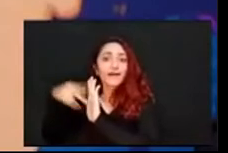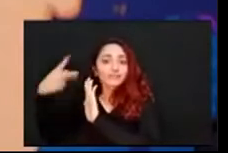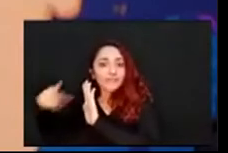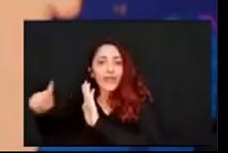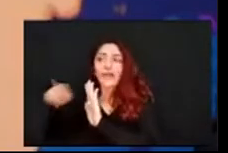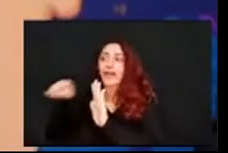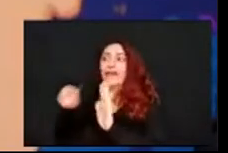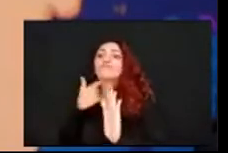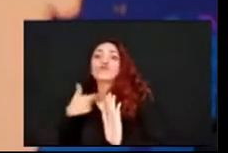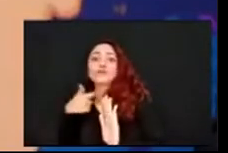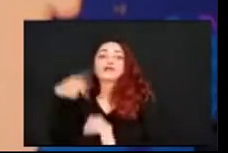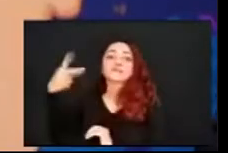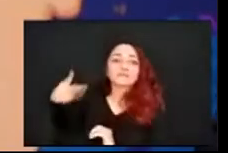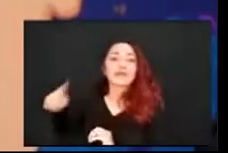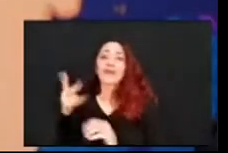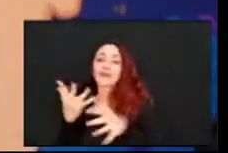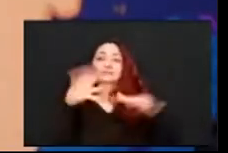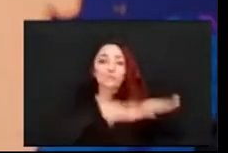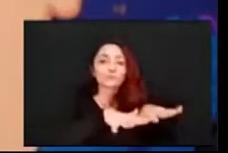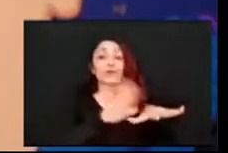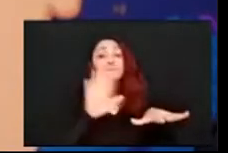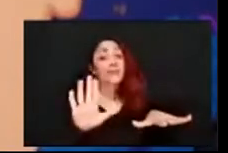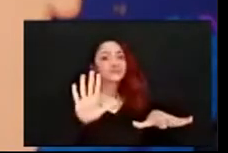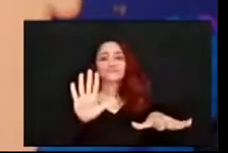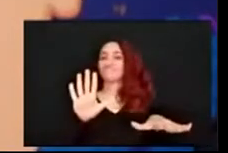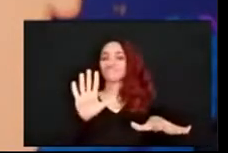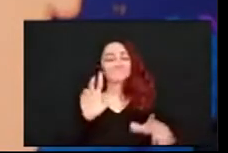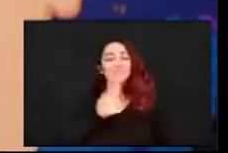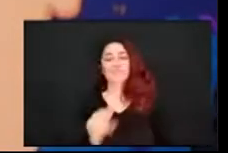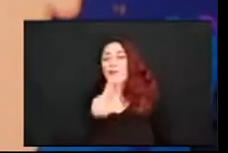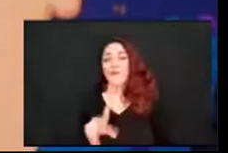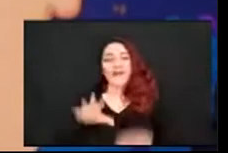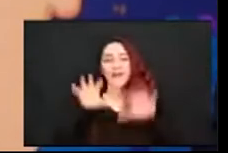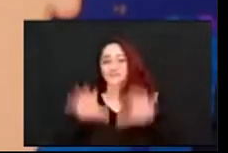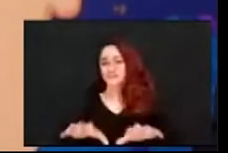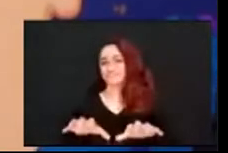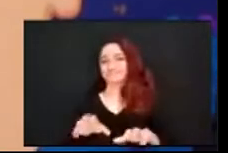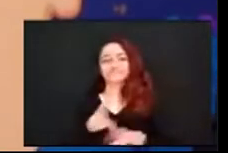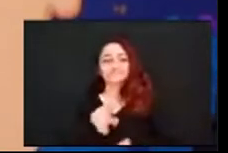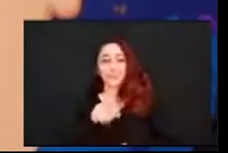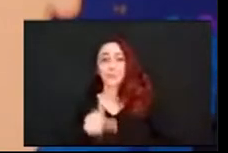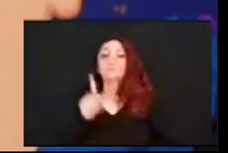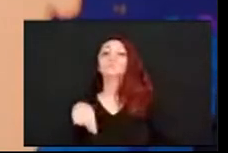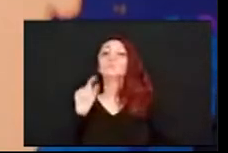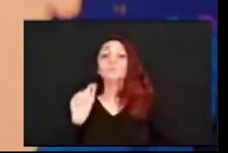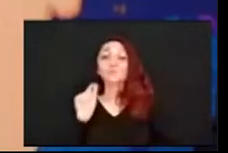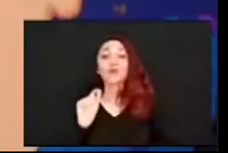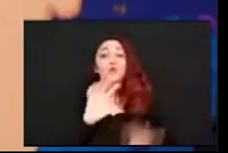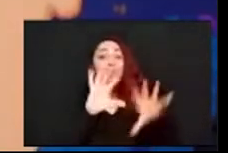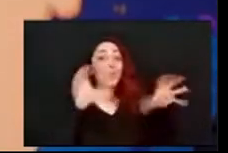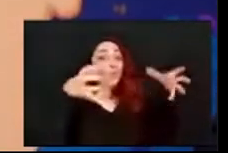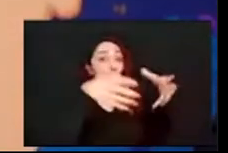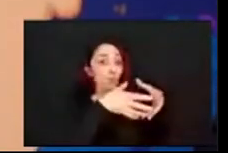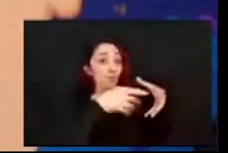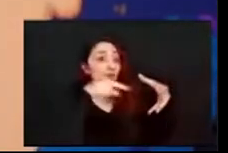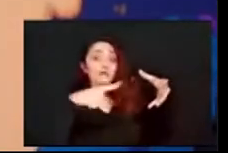ser incluída e hoje entendendo que é muito contrário né que os grupos maioritários precisam se movimentar